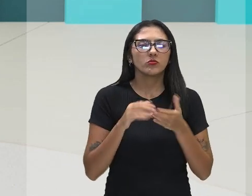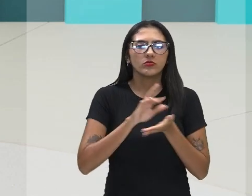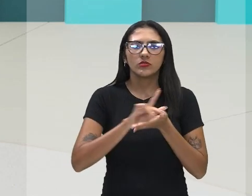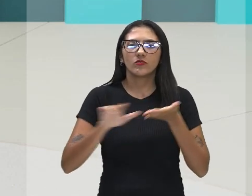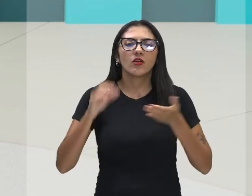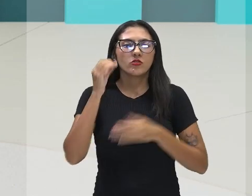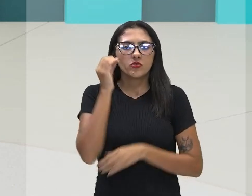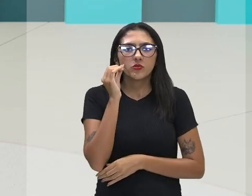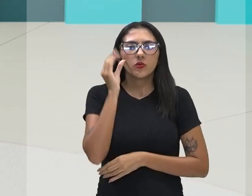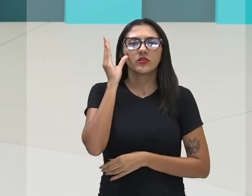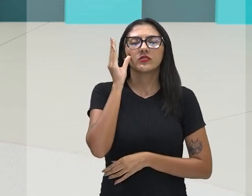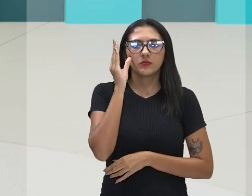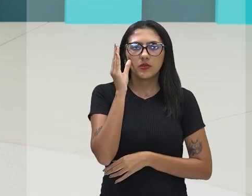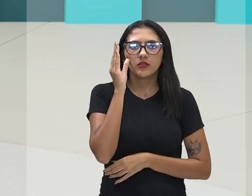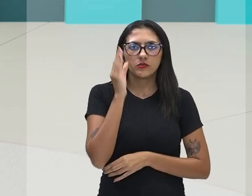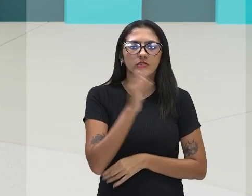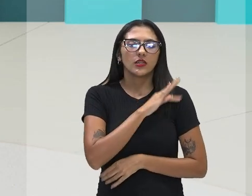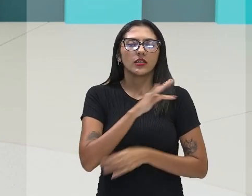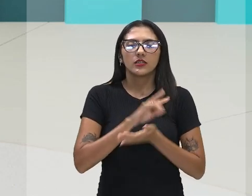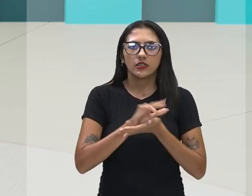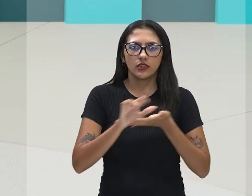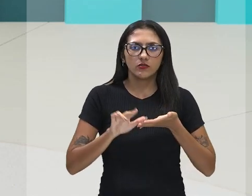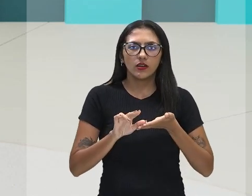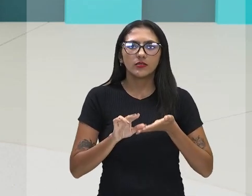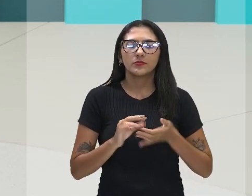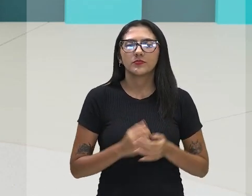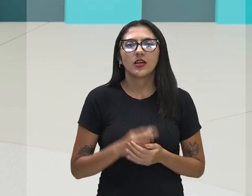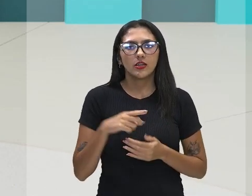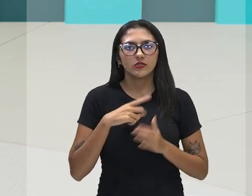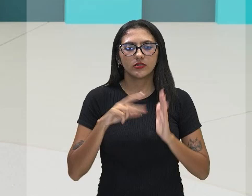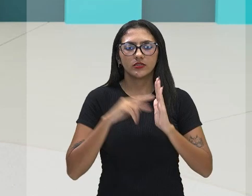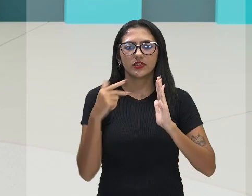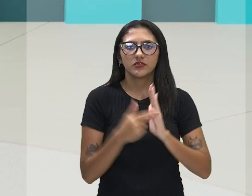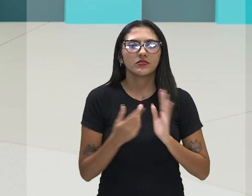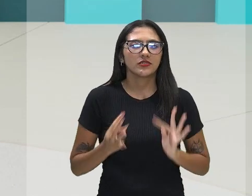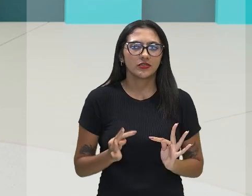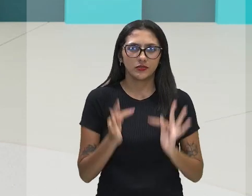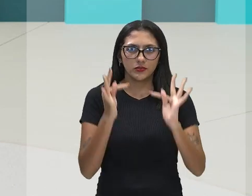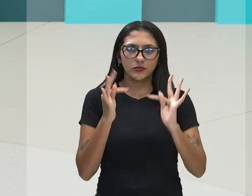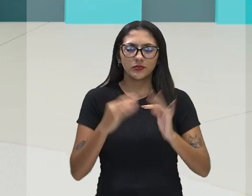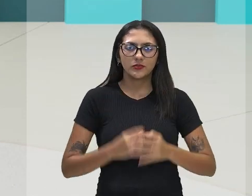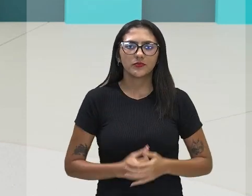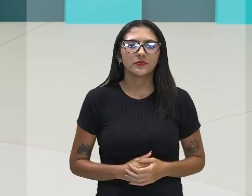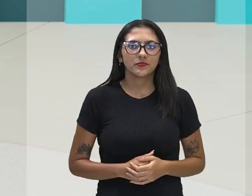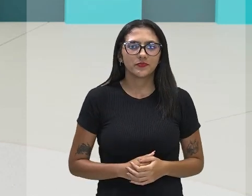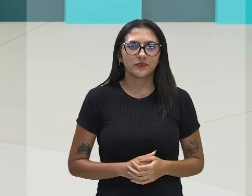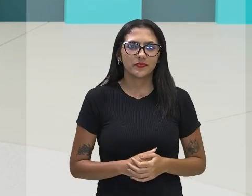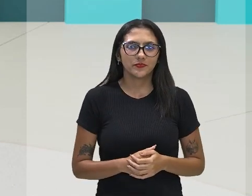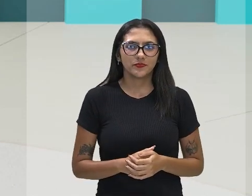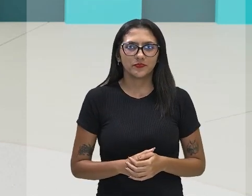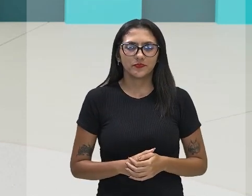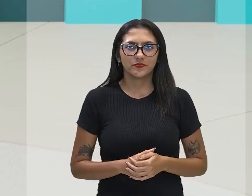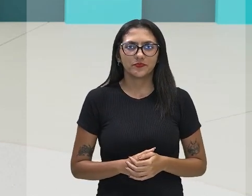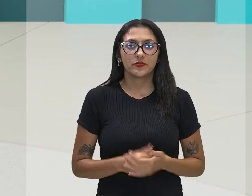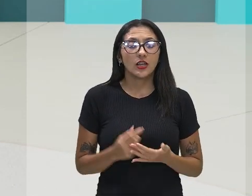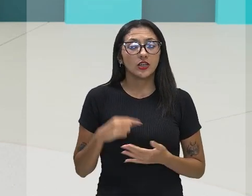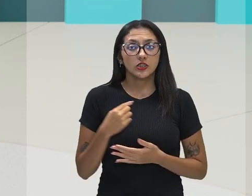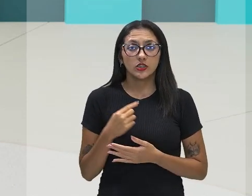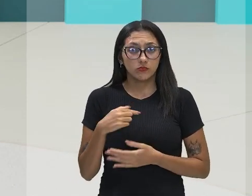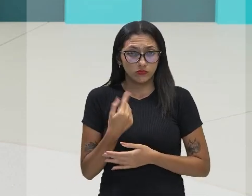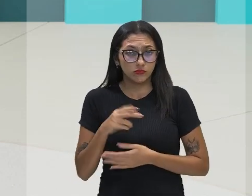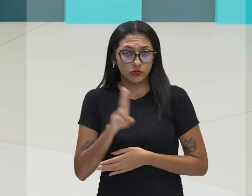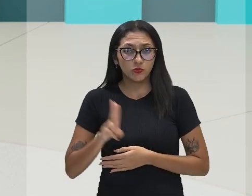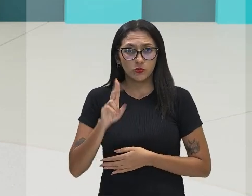técnica ou do ofício. É isso que significa tecnologia. Nós usamos essa definição